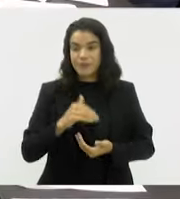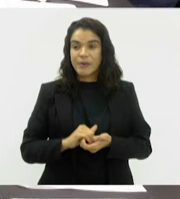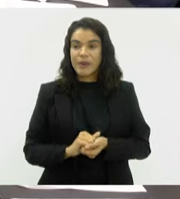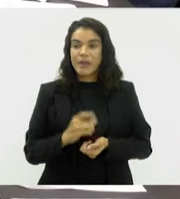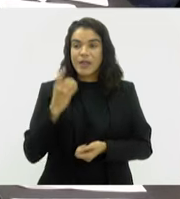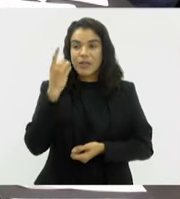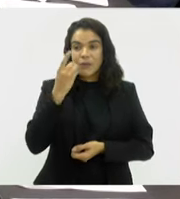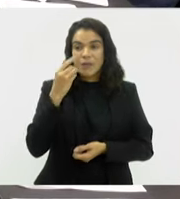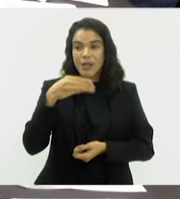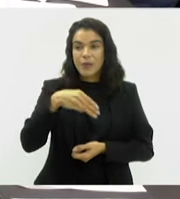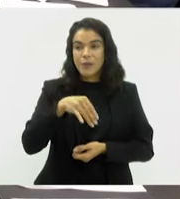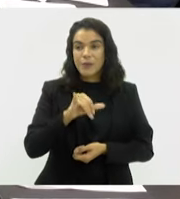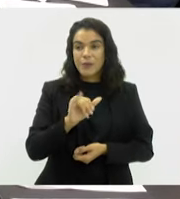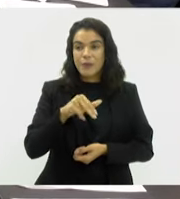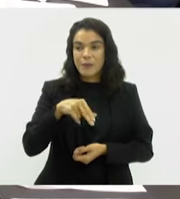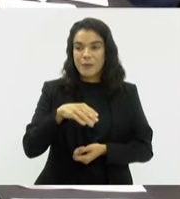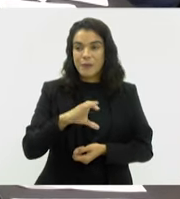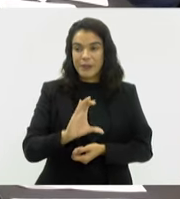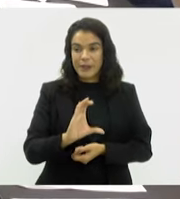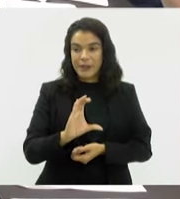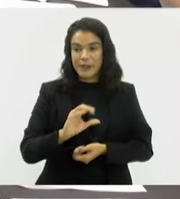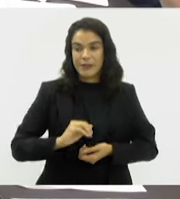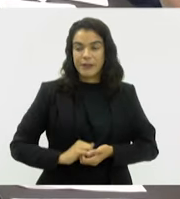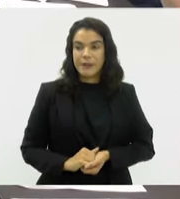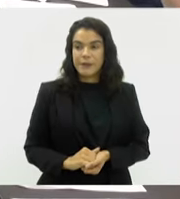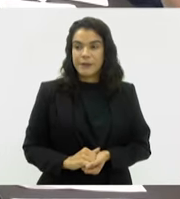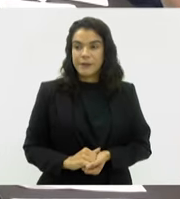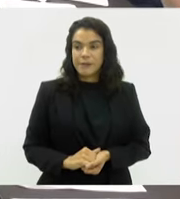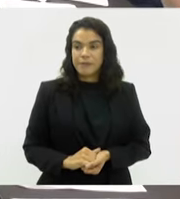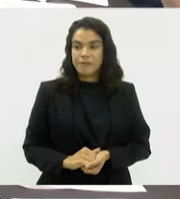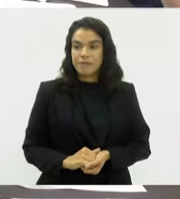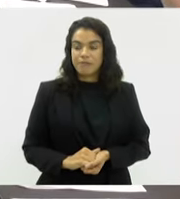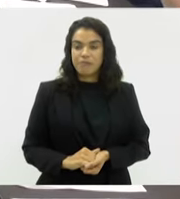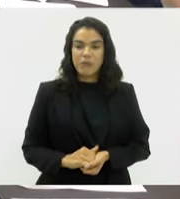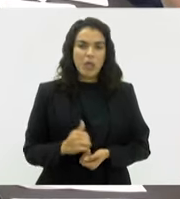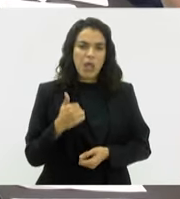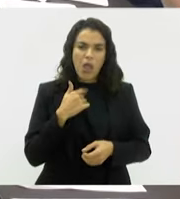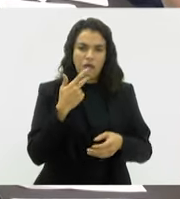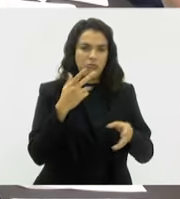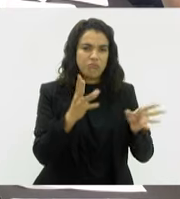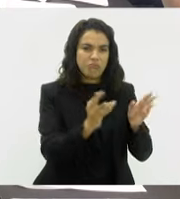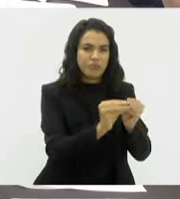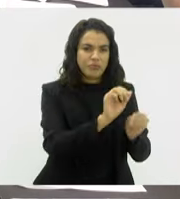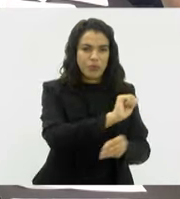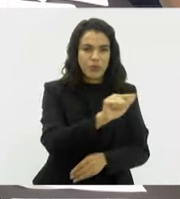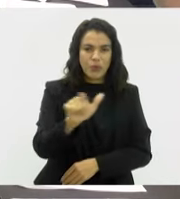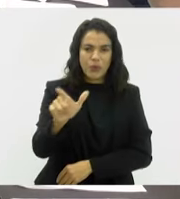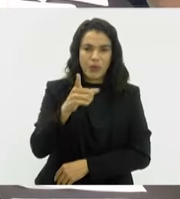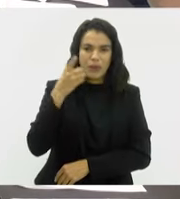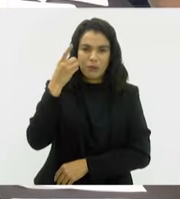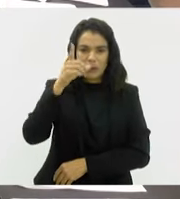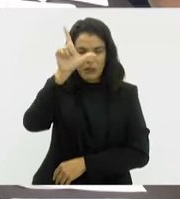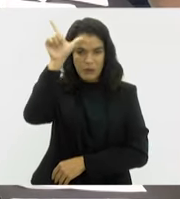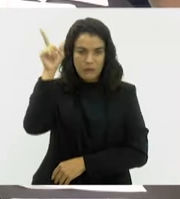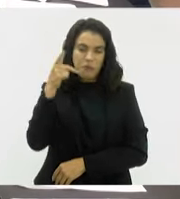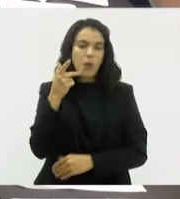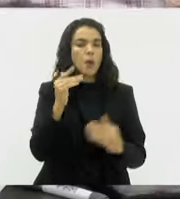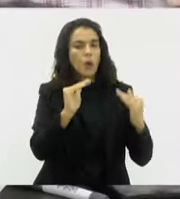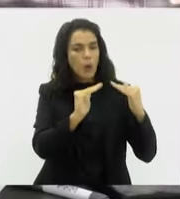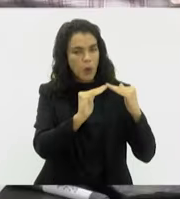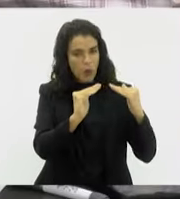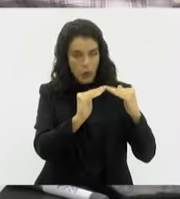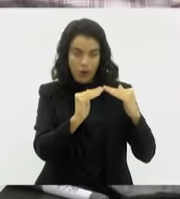Mink e depois deputado Mink. Rapidamente. Serei muito mais breve que o deputado Luiz Paulo, até porque concordo com